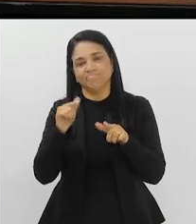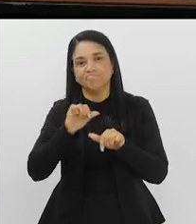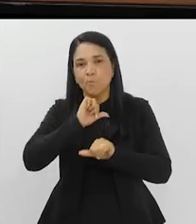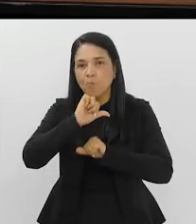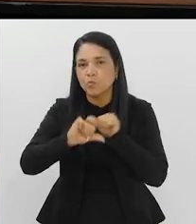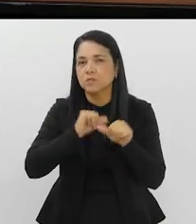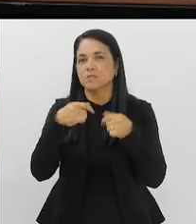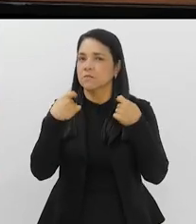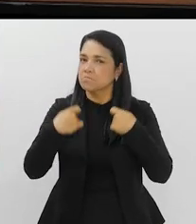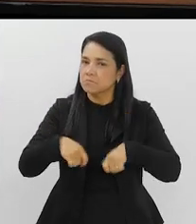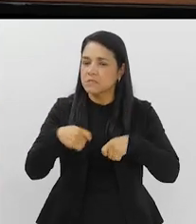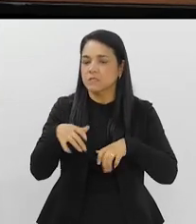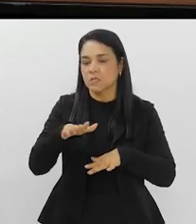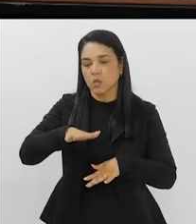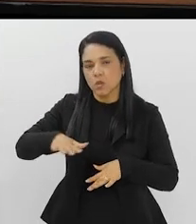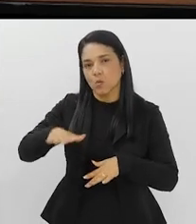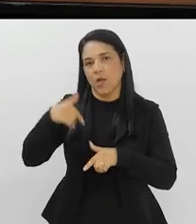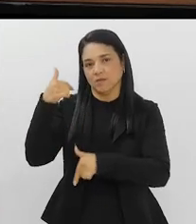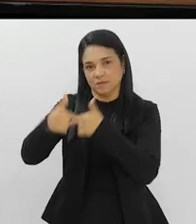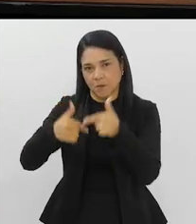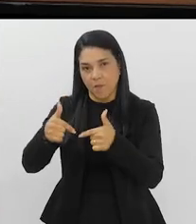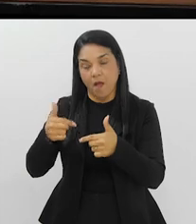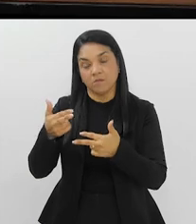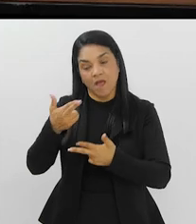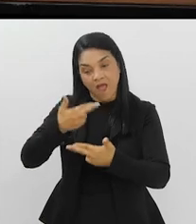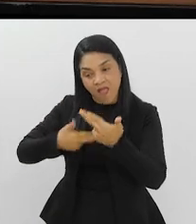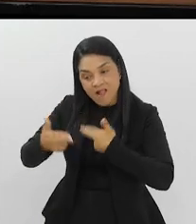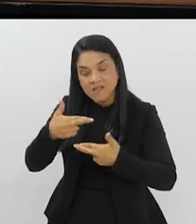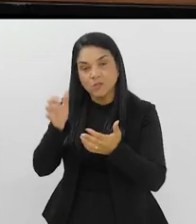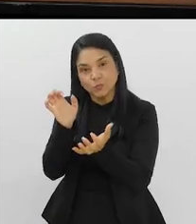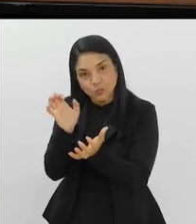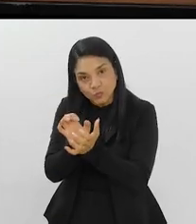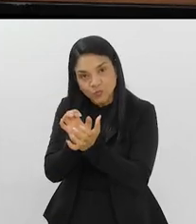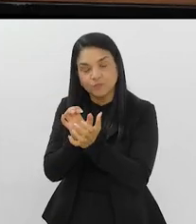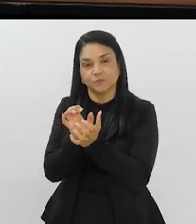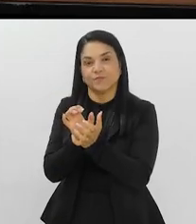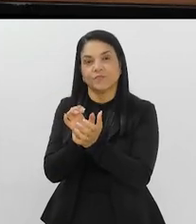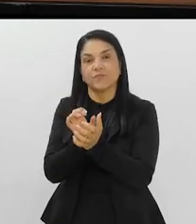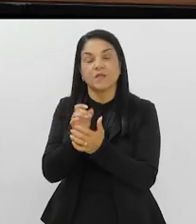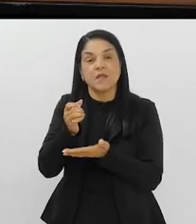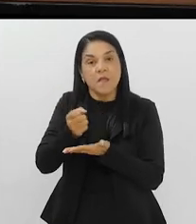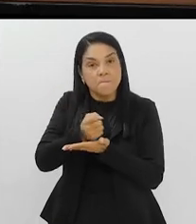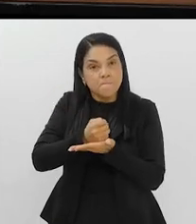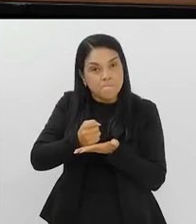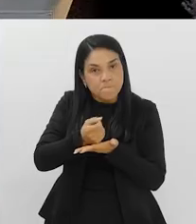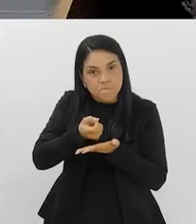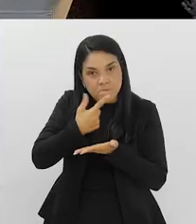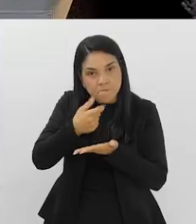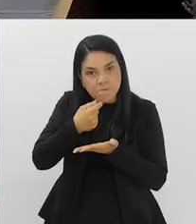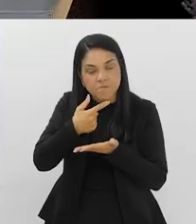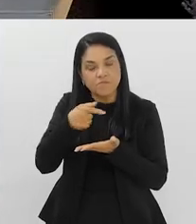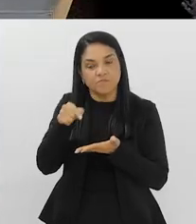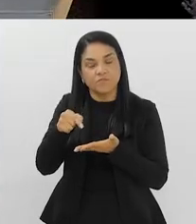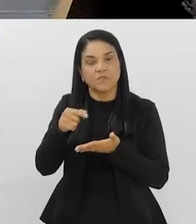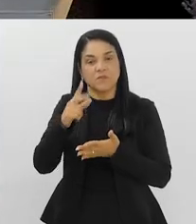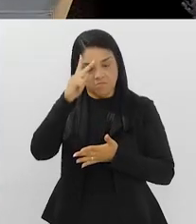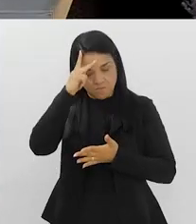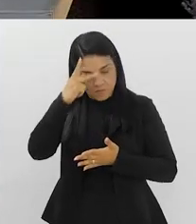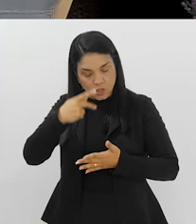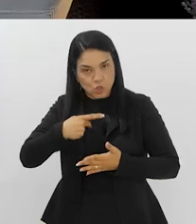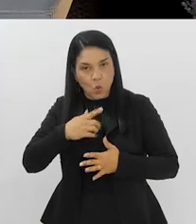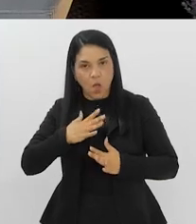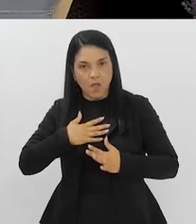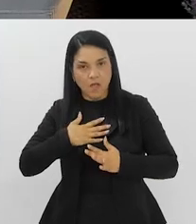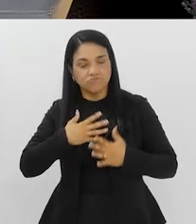não é? Que precisam ser feitas no ambiente de trabalho, nas relações de equipe, mas, eventualmente, a medicação ela produz um